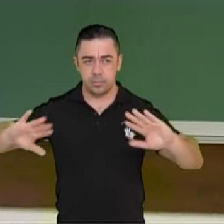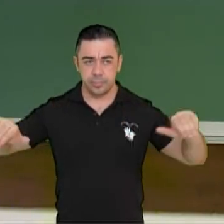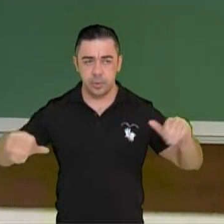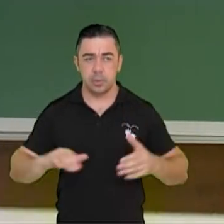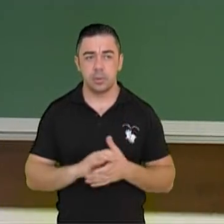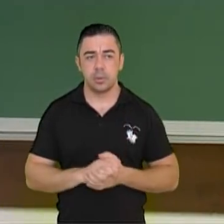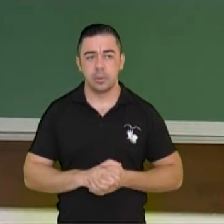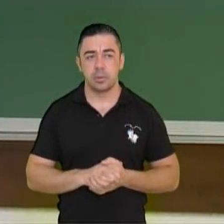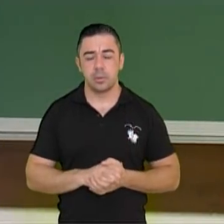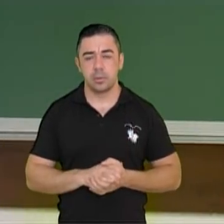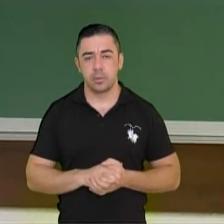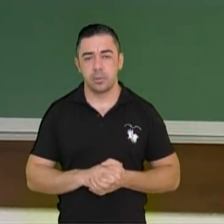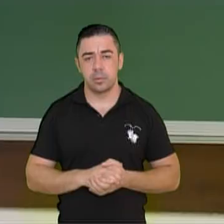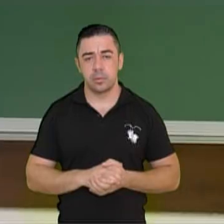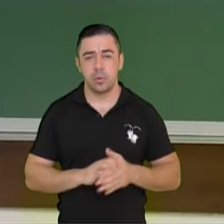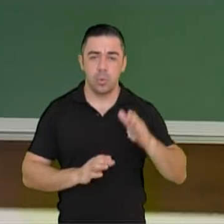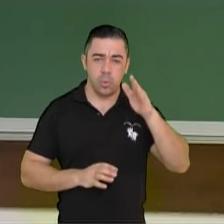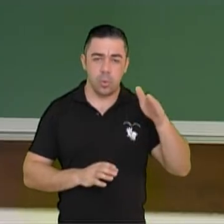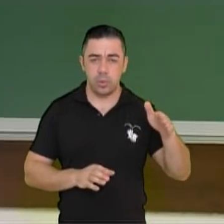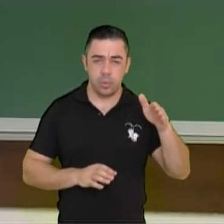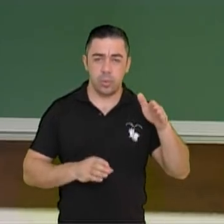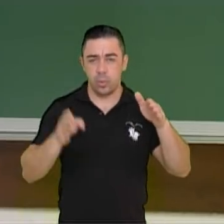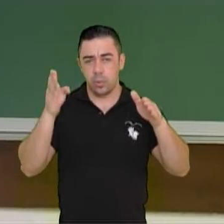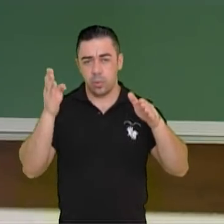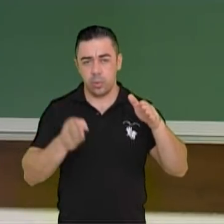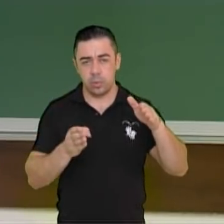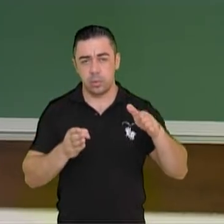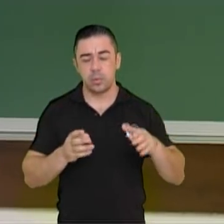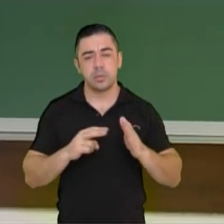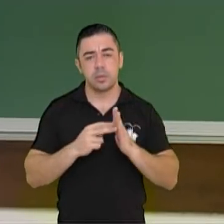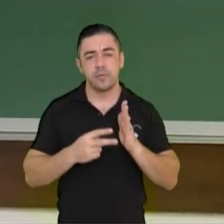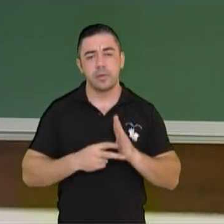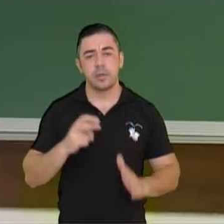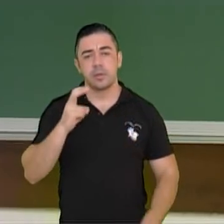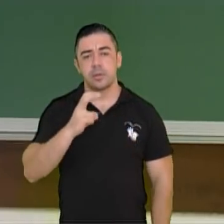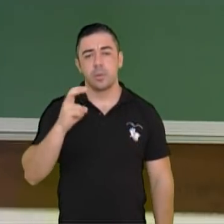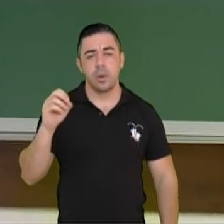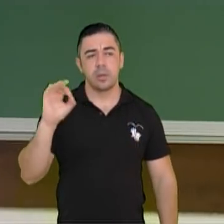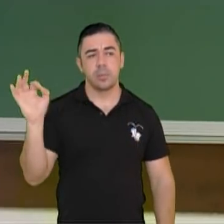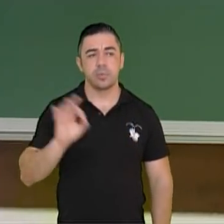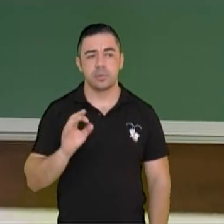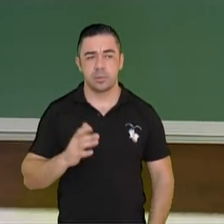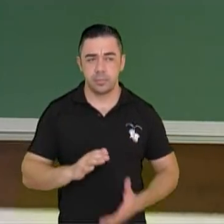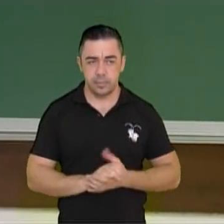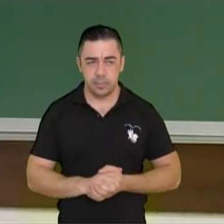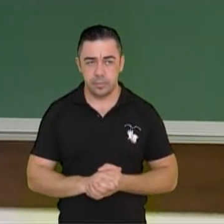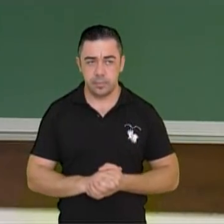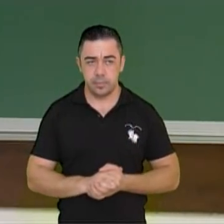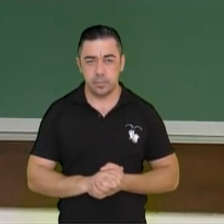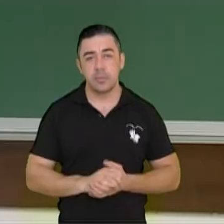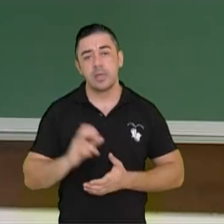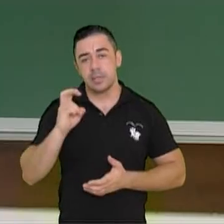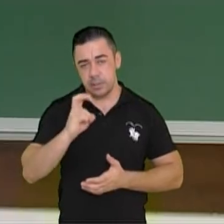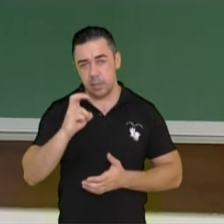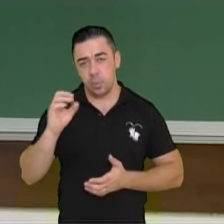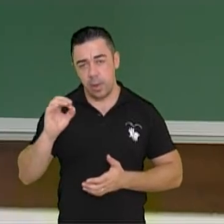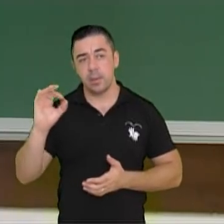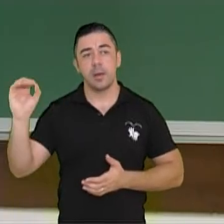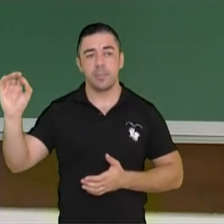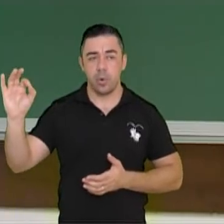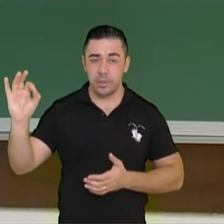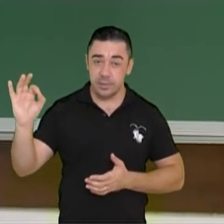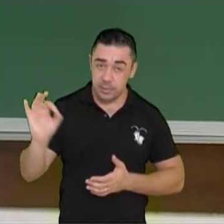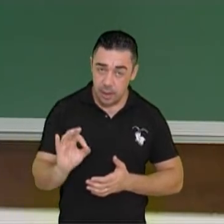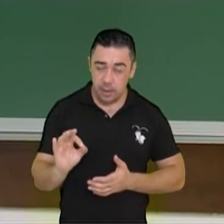Então, olhem aqui, ó, cortando esses 2 zeros que estão sobrando, ficou apenas o 50. 50, ou seja,